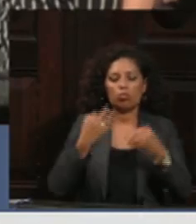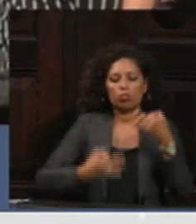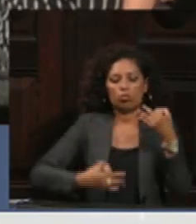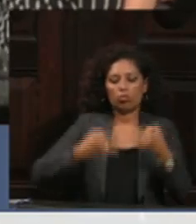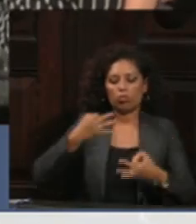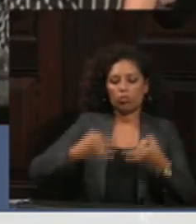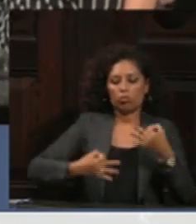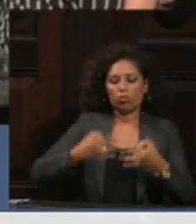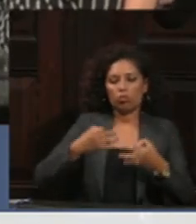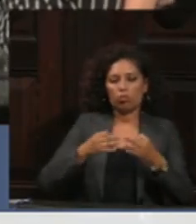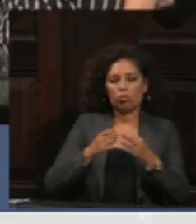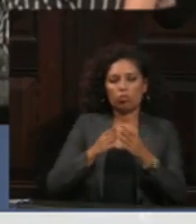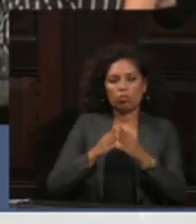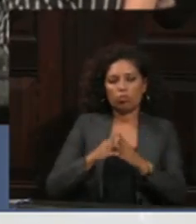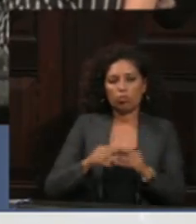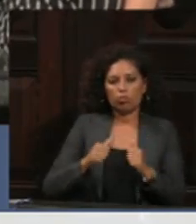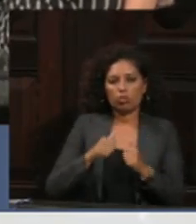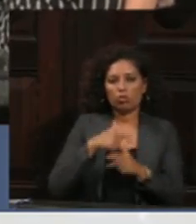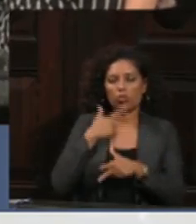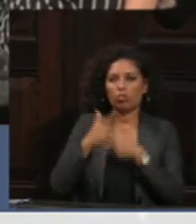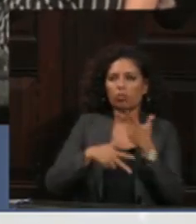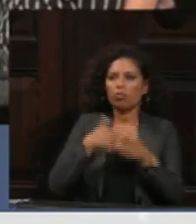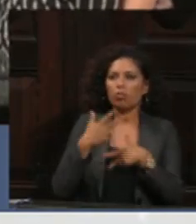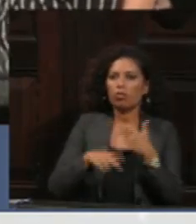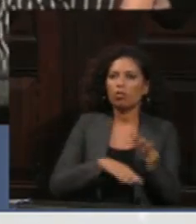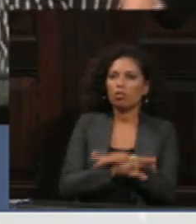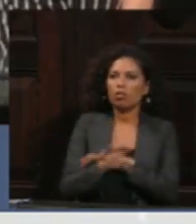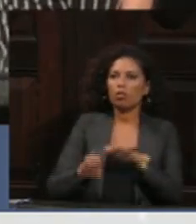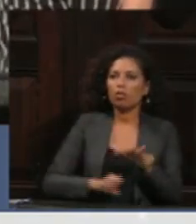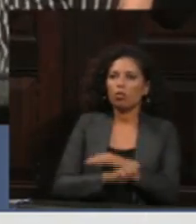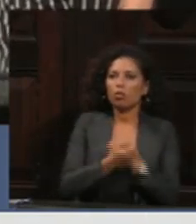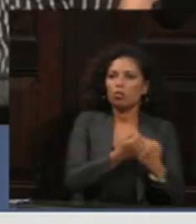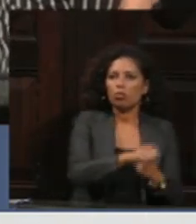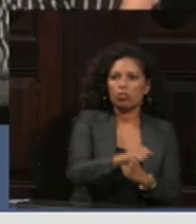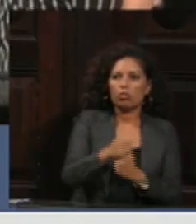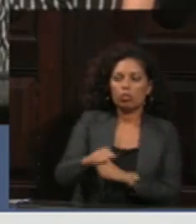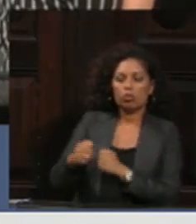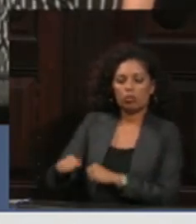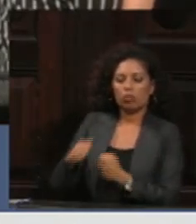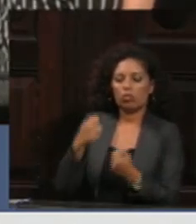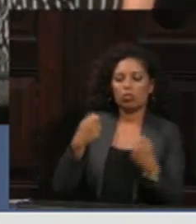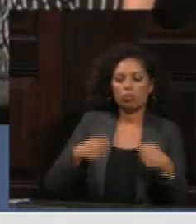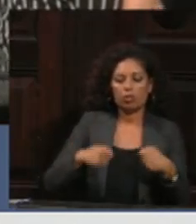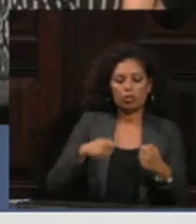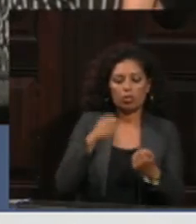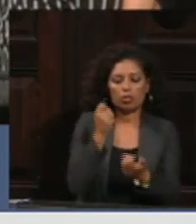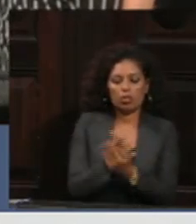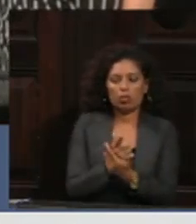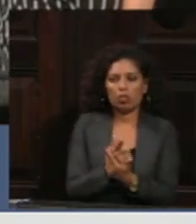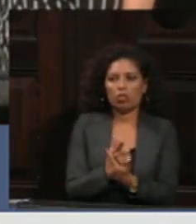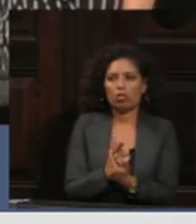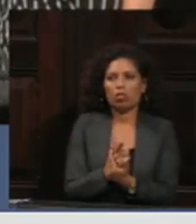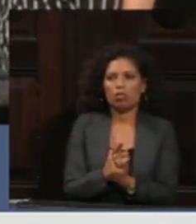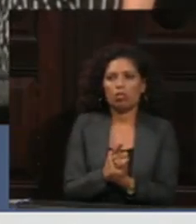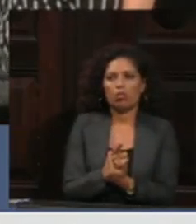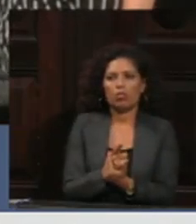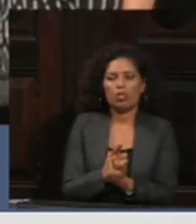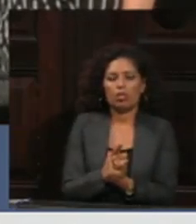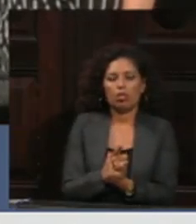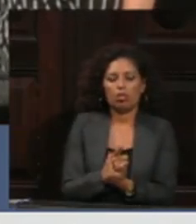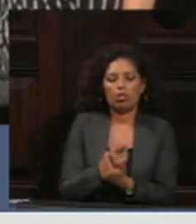que pede para bloquear o pagamento a partir desse mês de março. E a empresa vem há 3 meses, segundo as